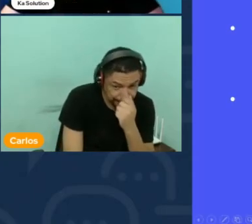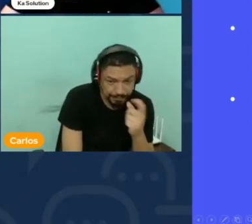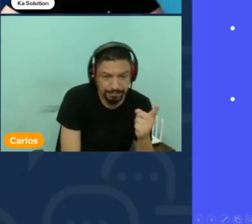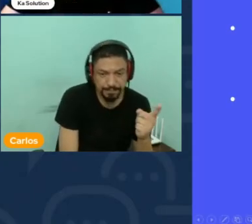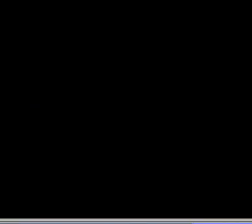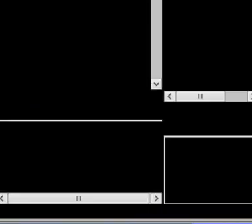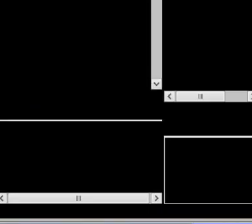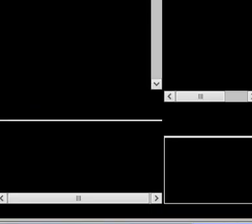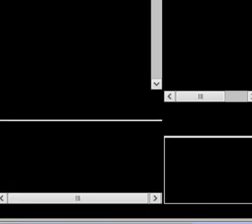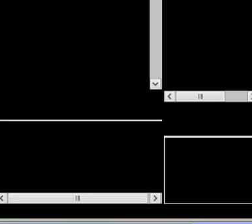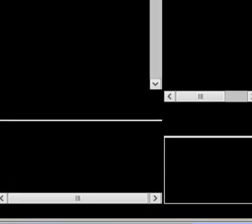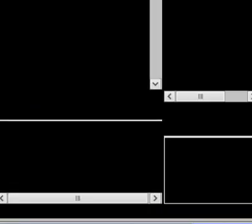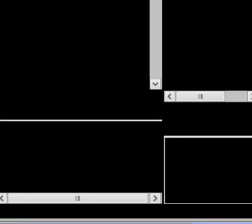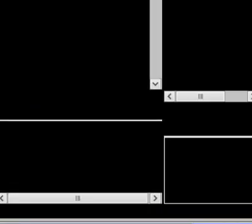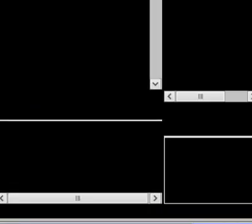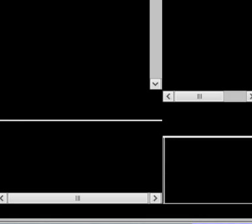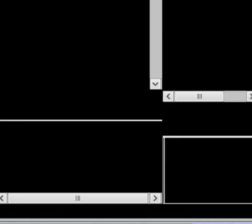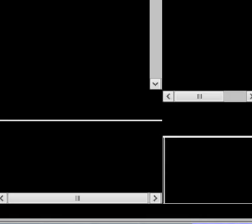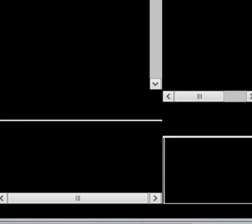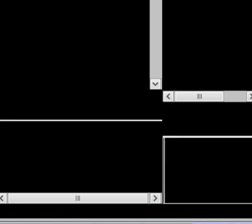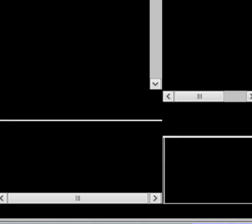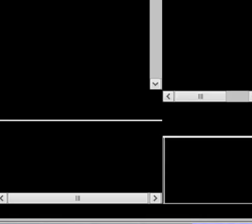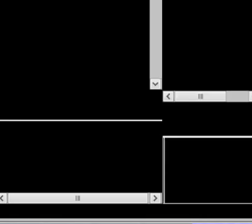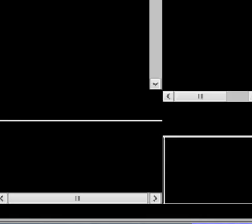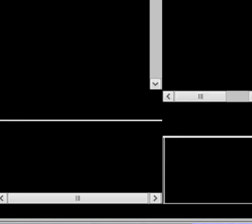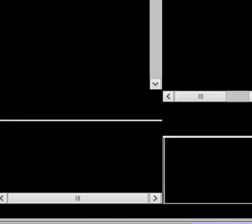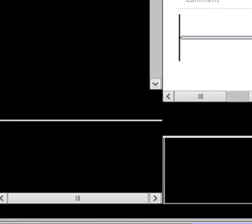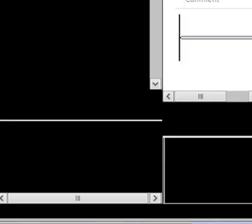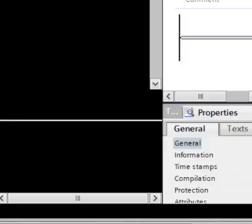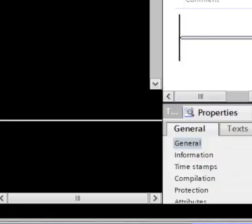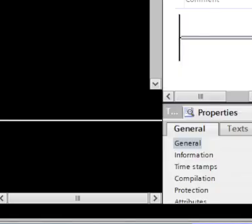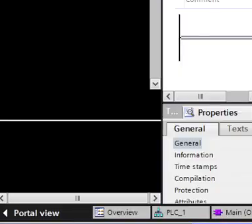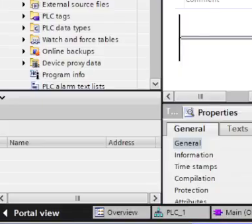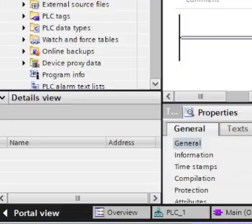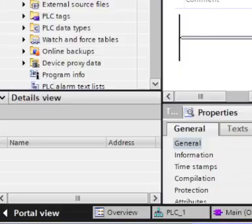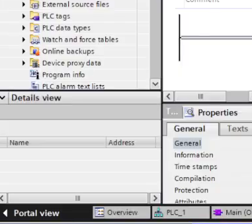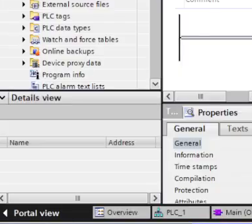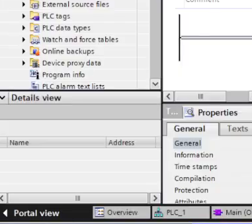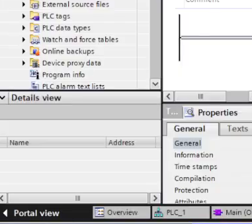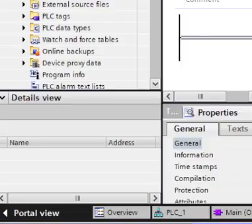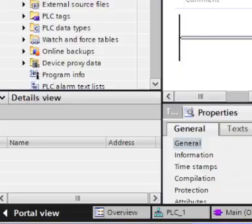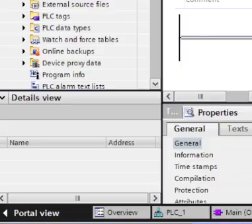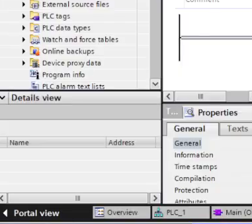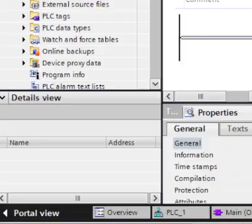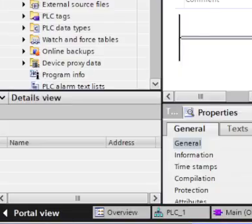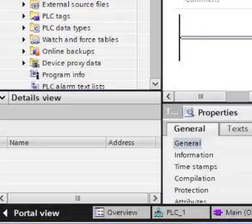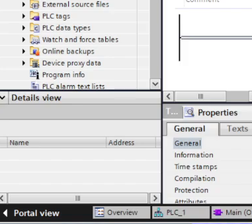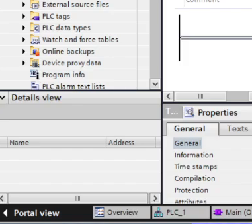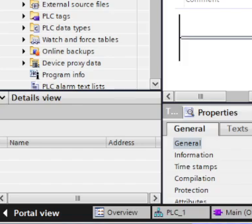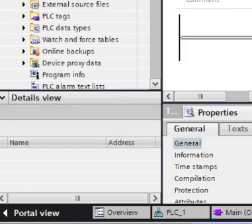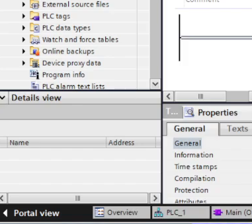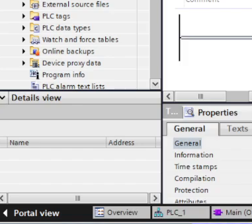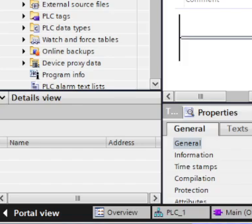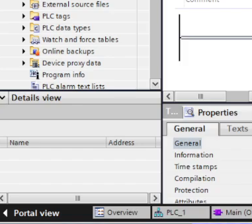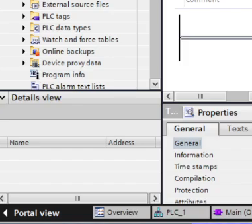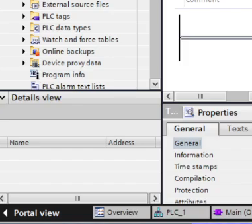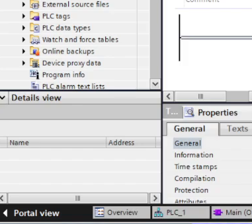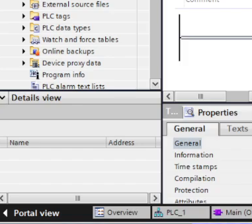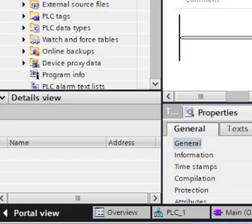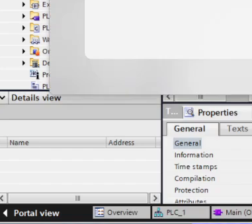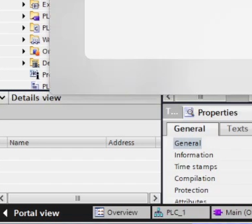5, 10 servidores, eu posso ter um único local de armazenamento onde esses